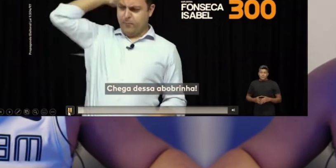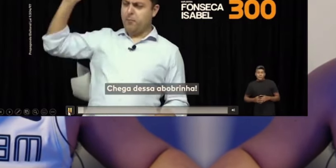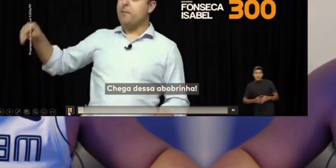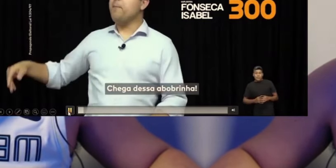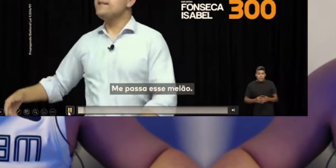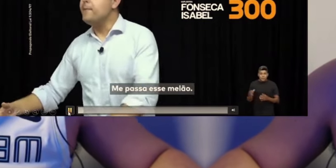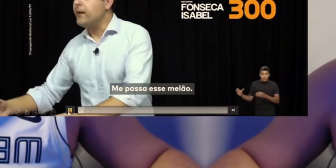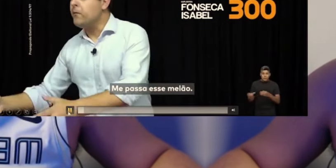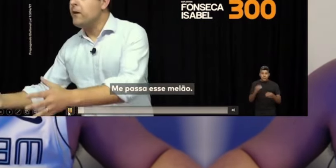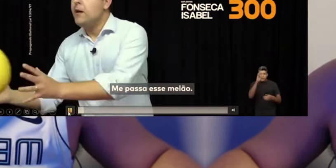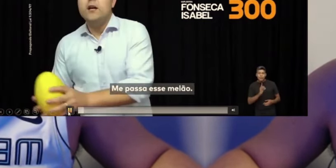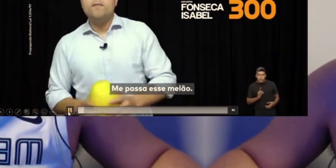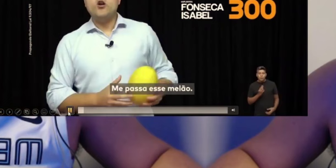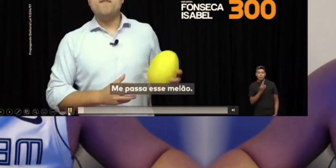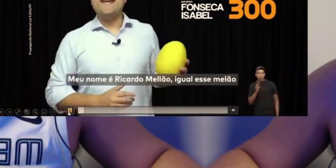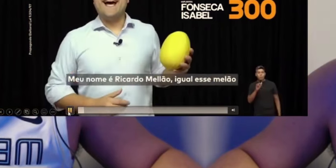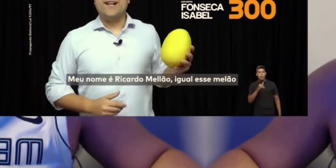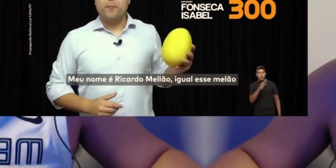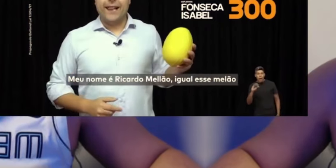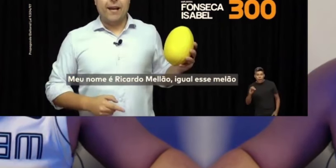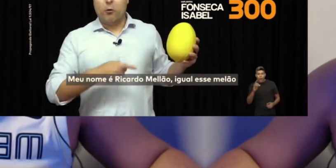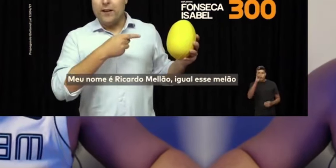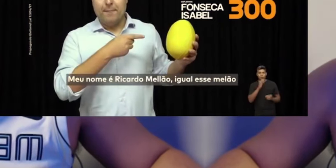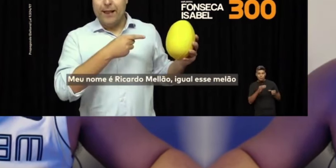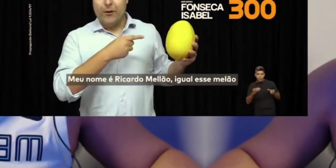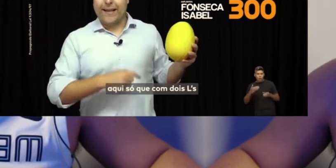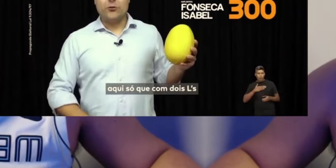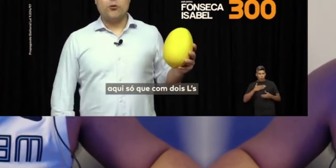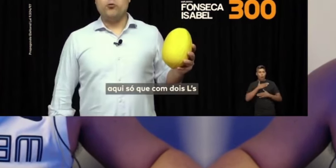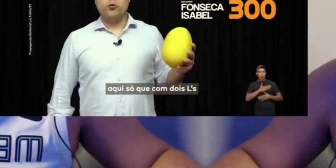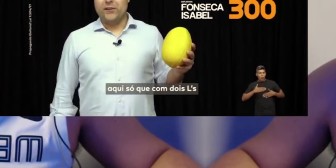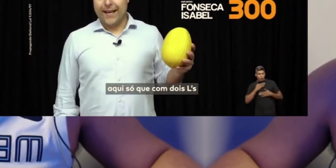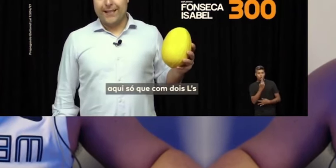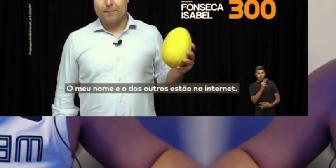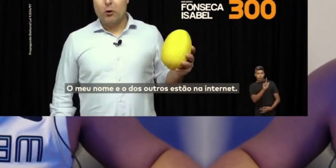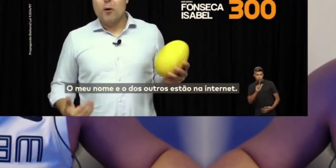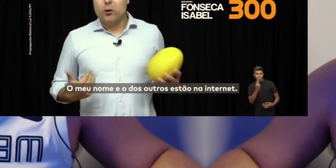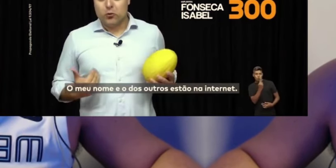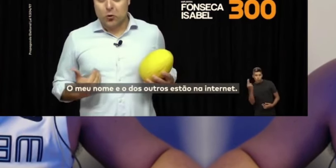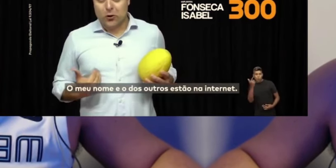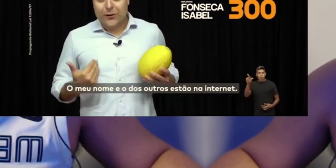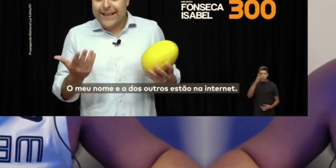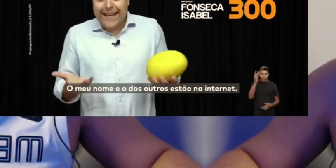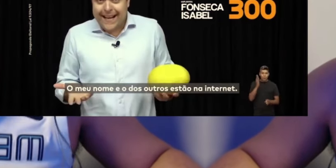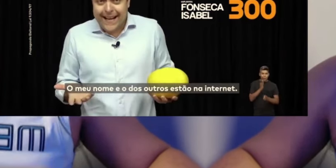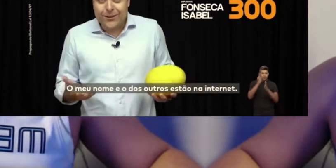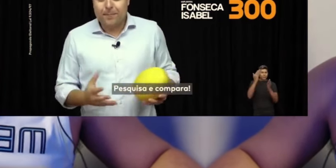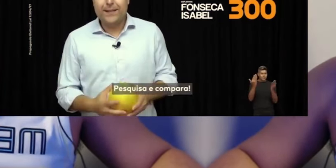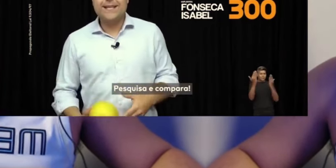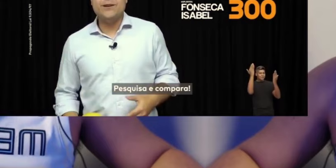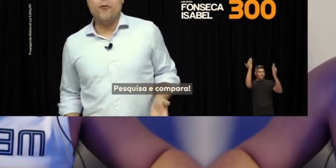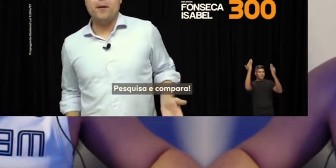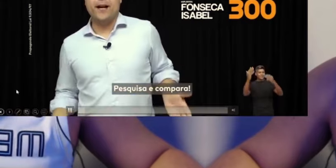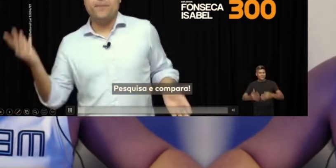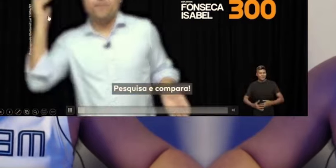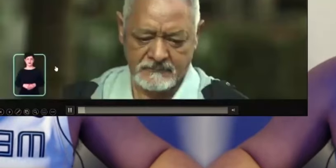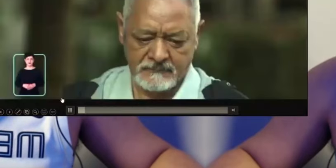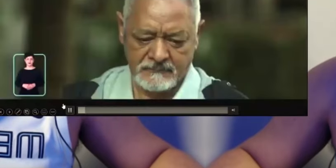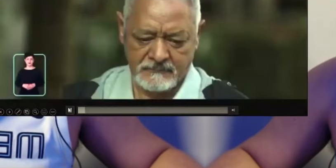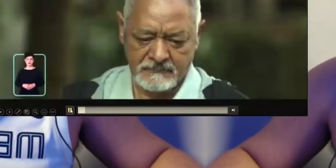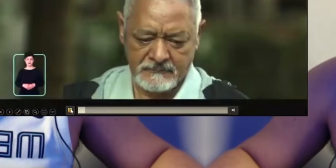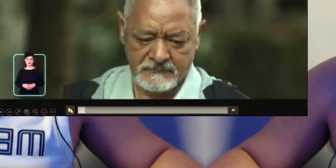Chega dessa abóbora, me passa esse melão. Meu nome é Ricardo Belão, igual esse Belão aqui, só com dois L's. Meu nome e dos outros estão na internet. Pesquisa e compara.